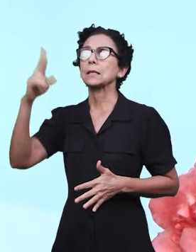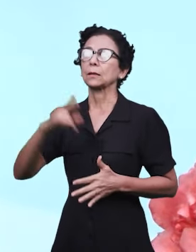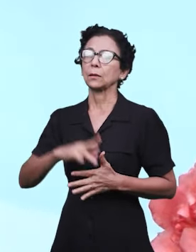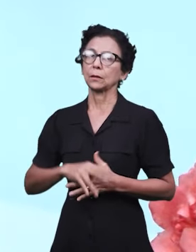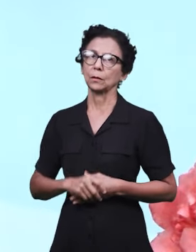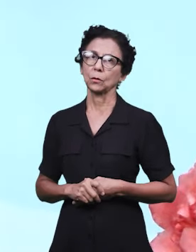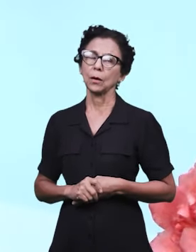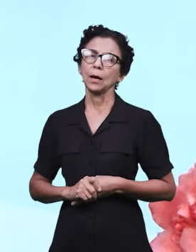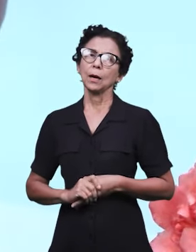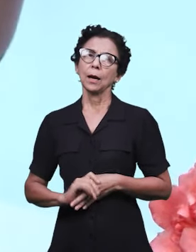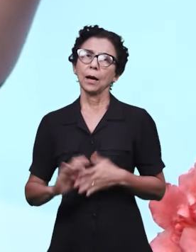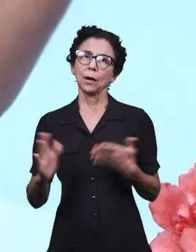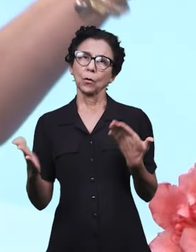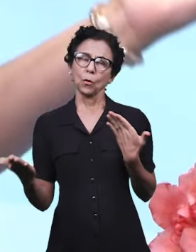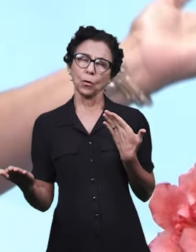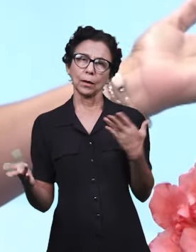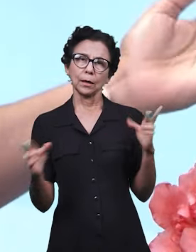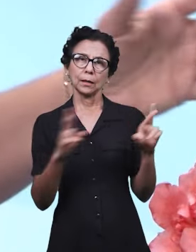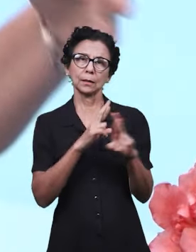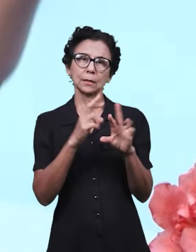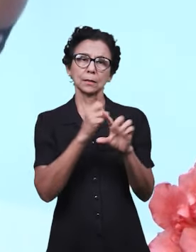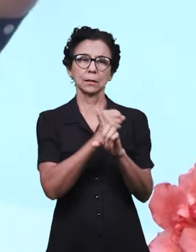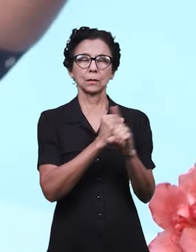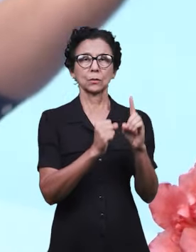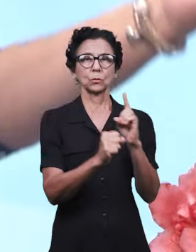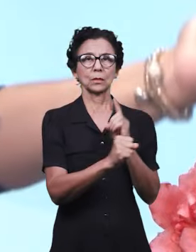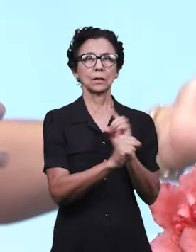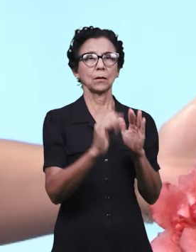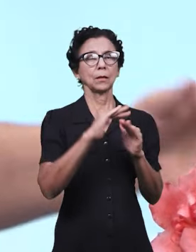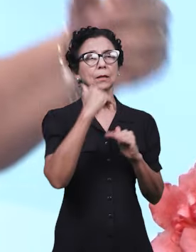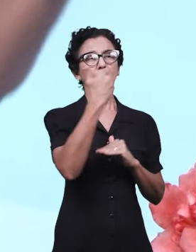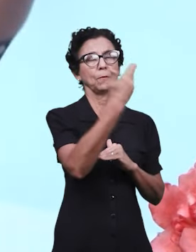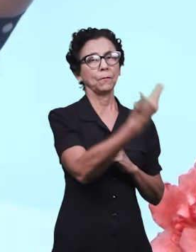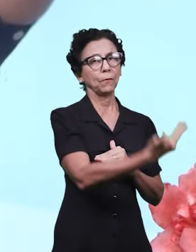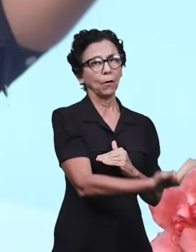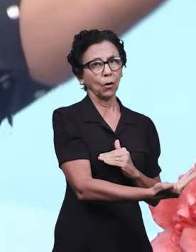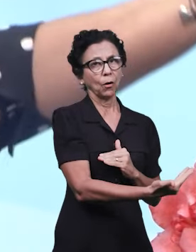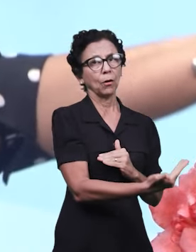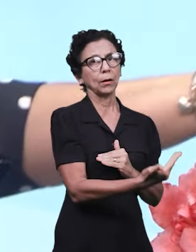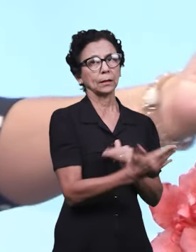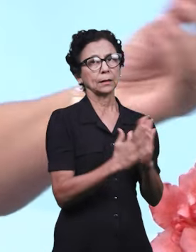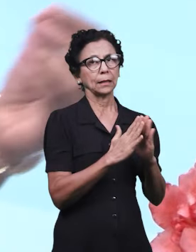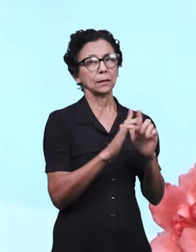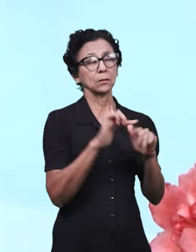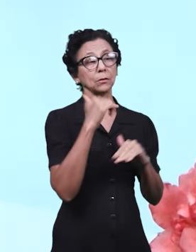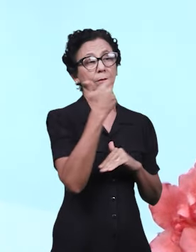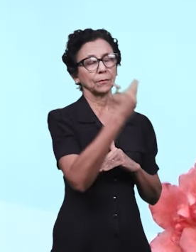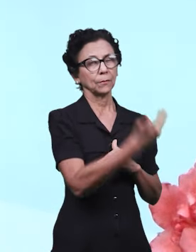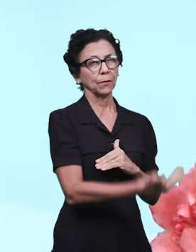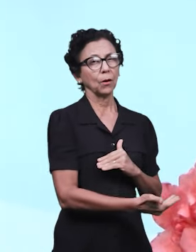parte social vai ser no momento após, né? no jardim em que ela vão estar.